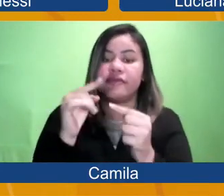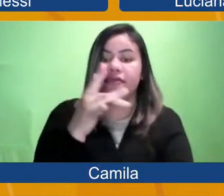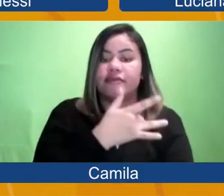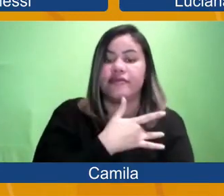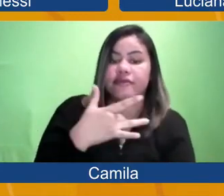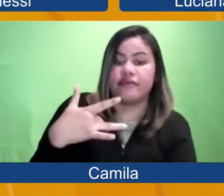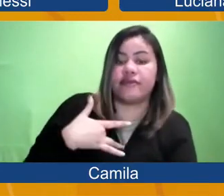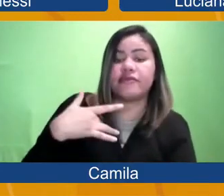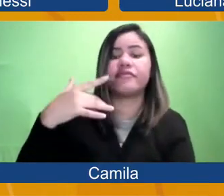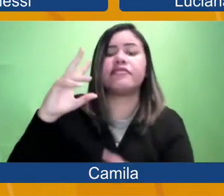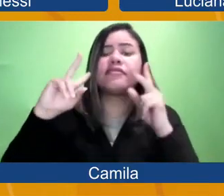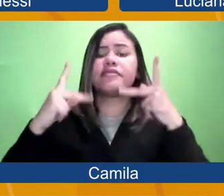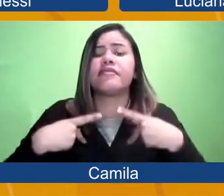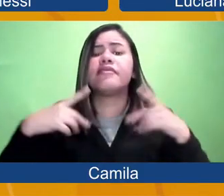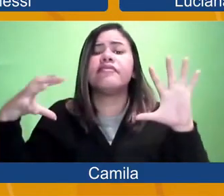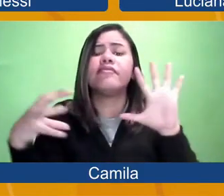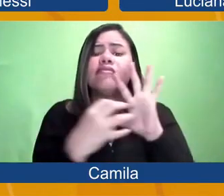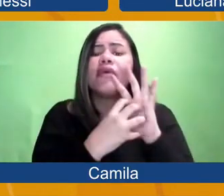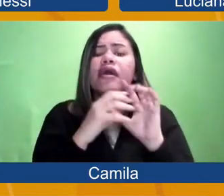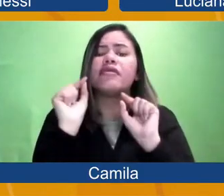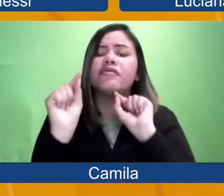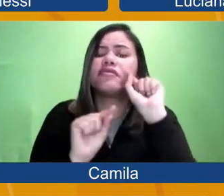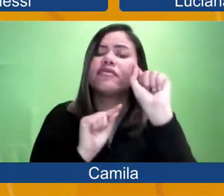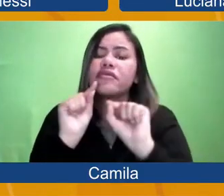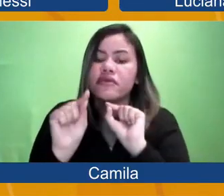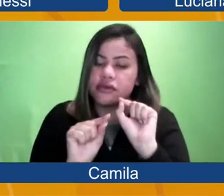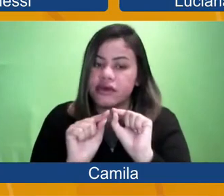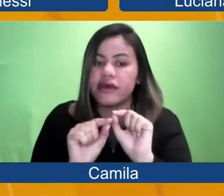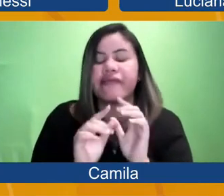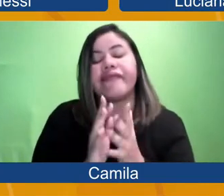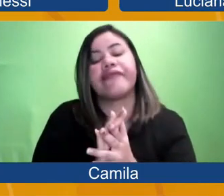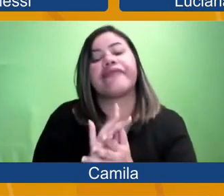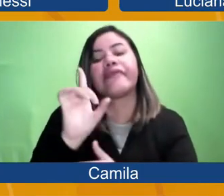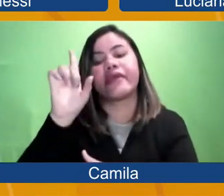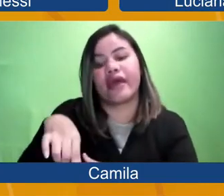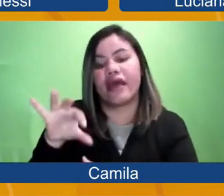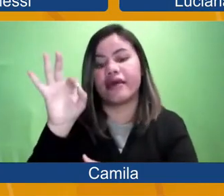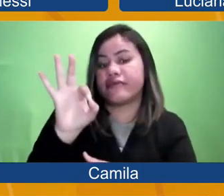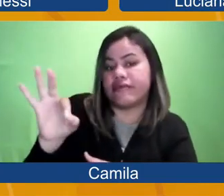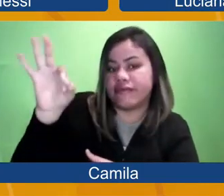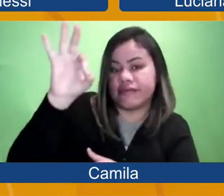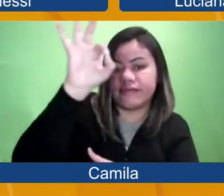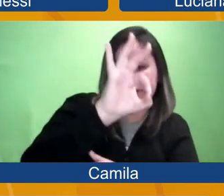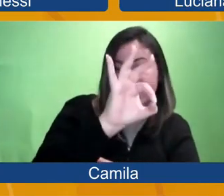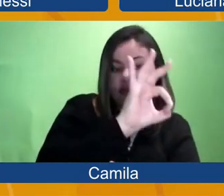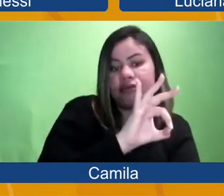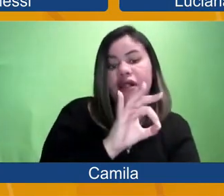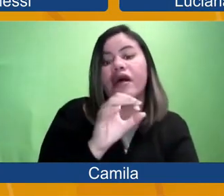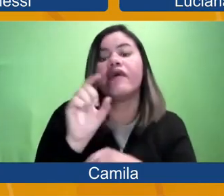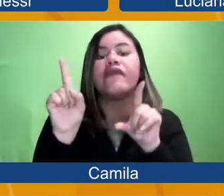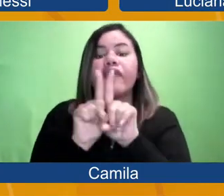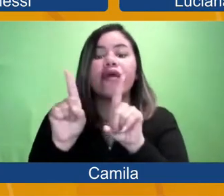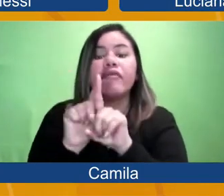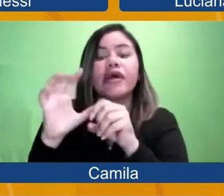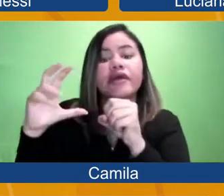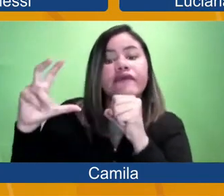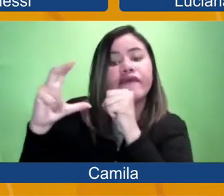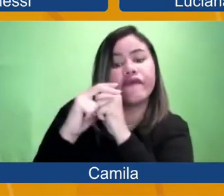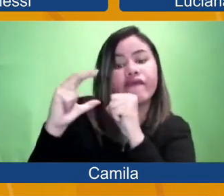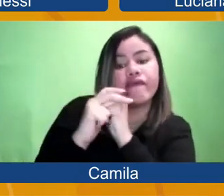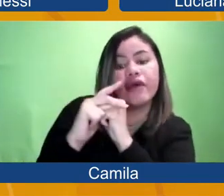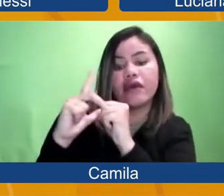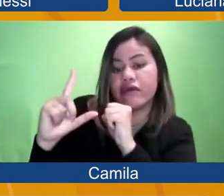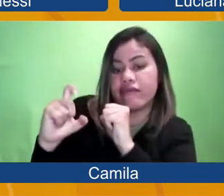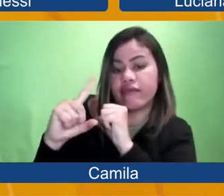verdade, né? A gente não sabe como os vírus e bactérias também, né, que vão ser acordados, como que eles